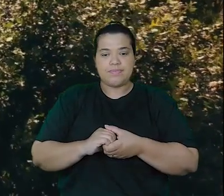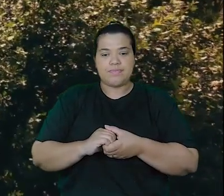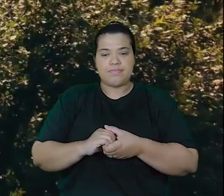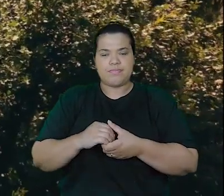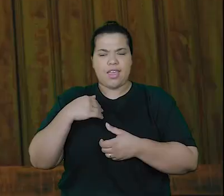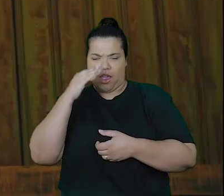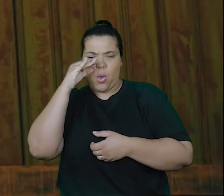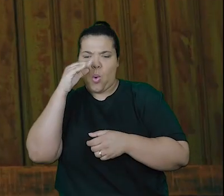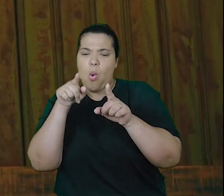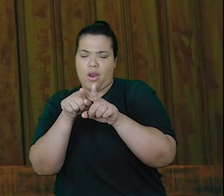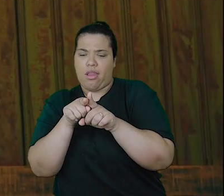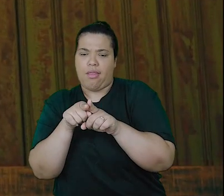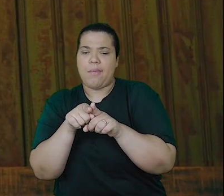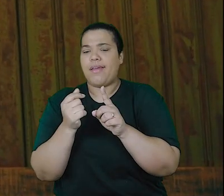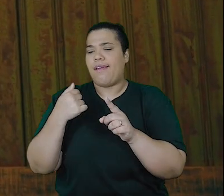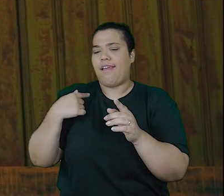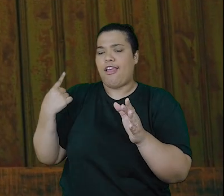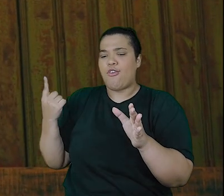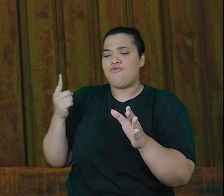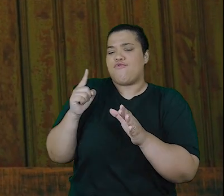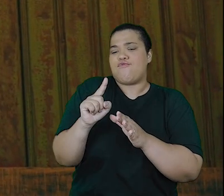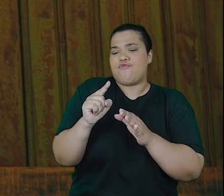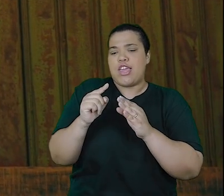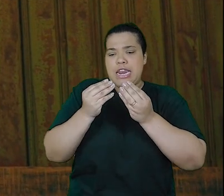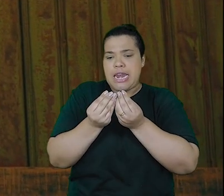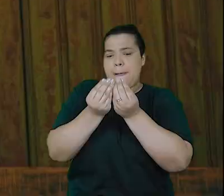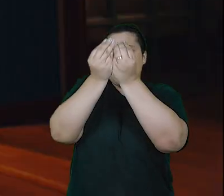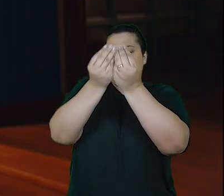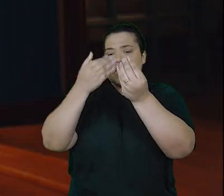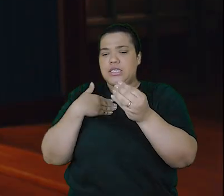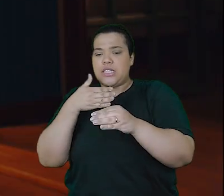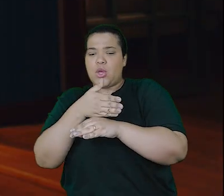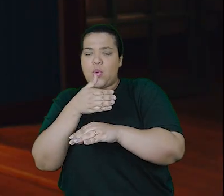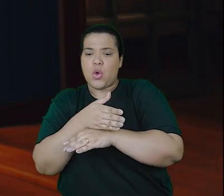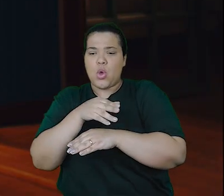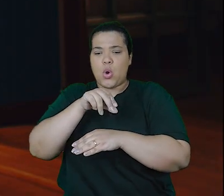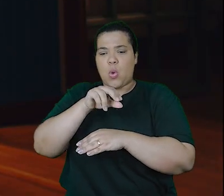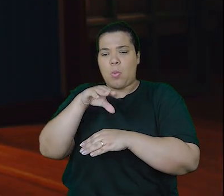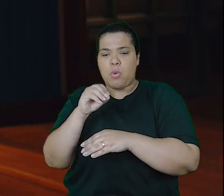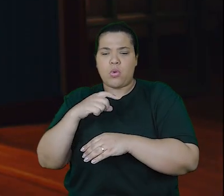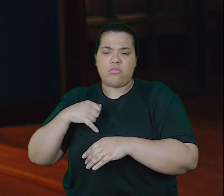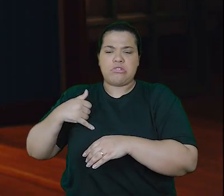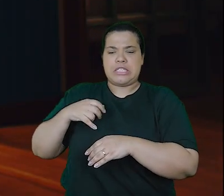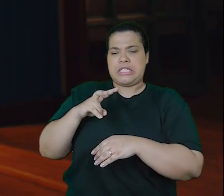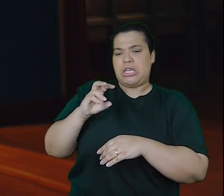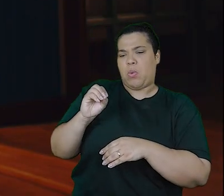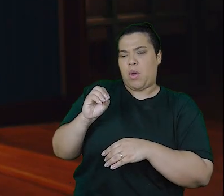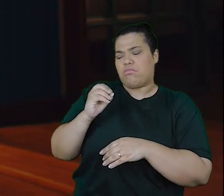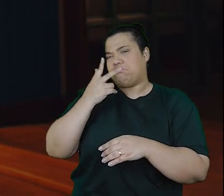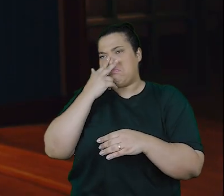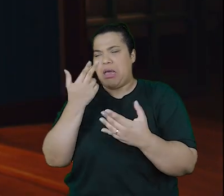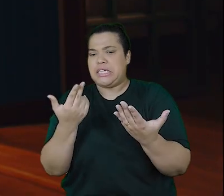Eu era meio curioso também, né? Eu vinha para ir na missa. Eu ia lá onde é que tinha os nonos, na época tinha uns 50 anos, parecia que